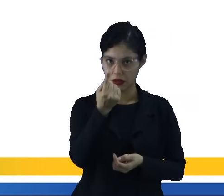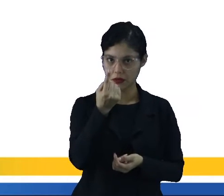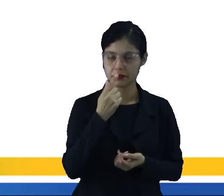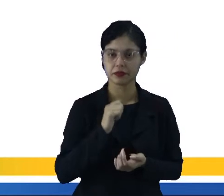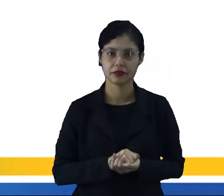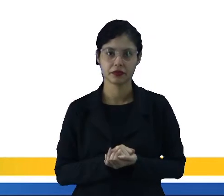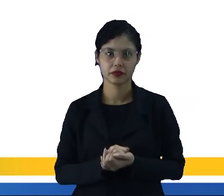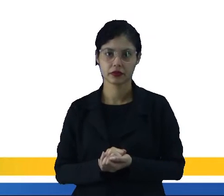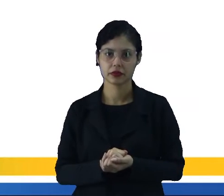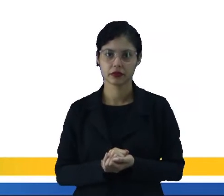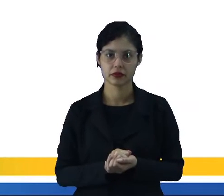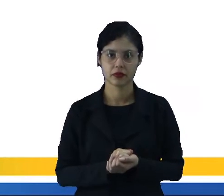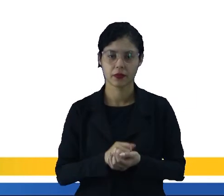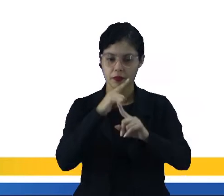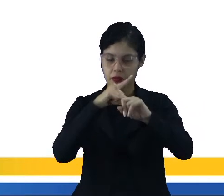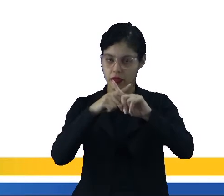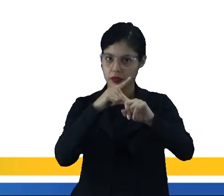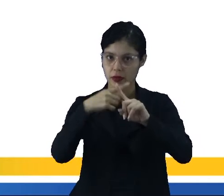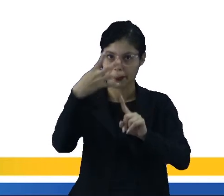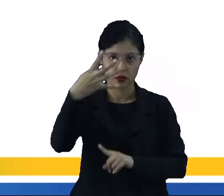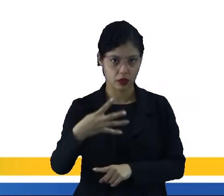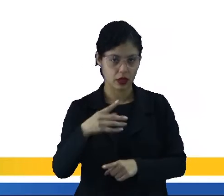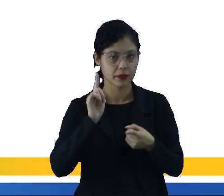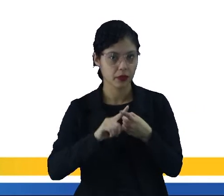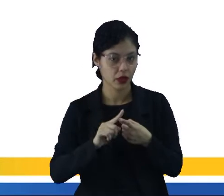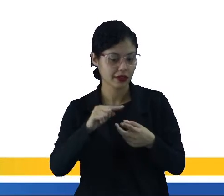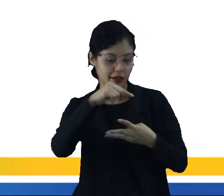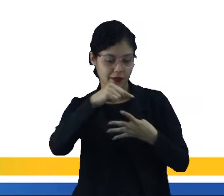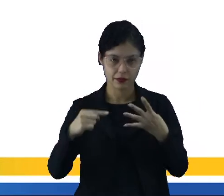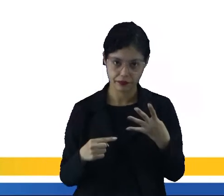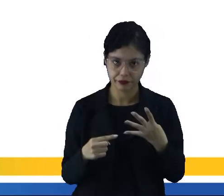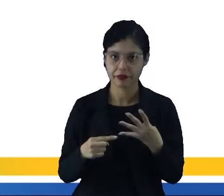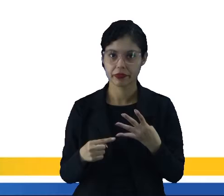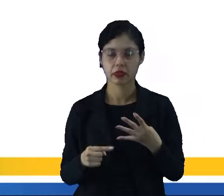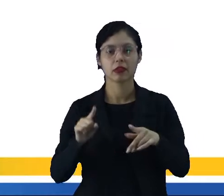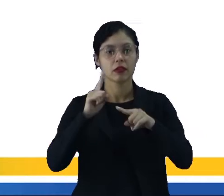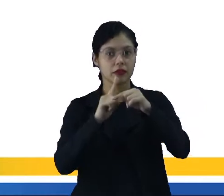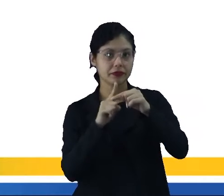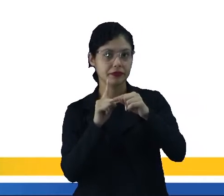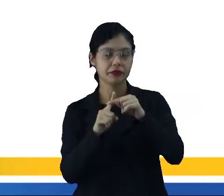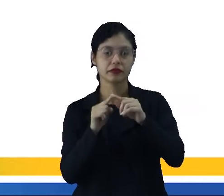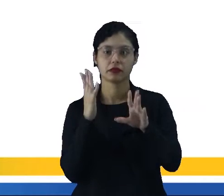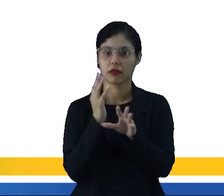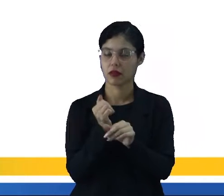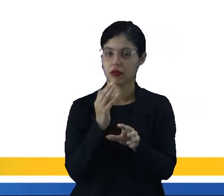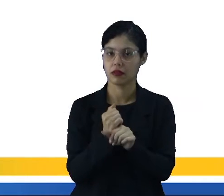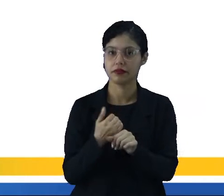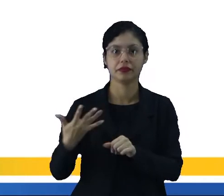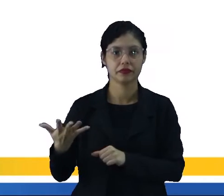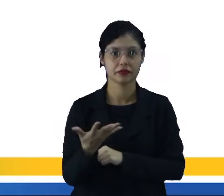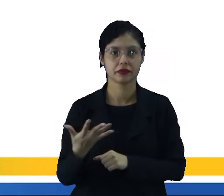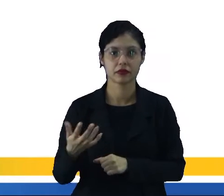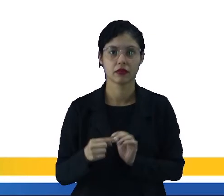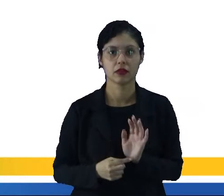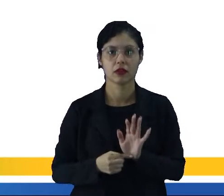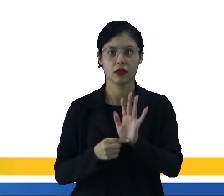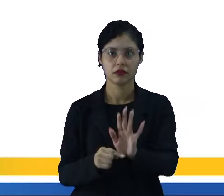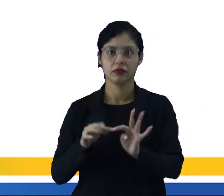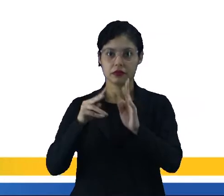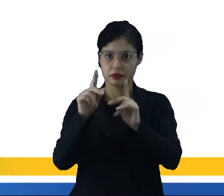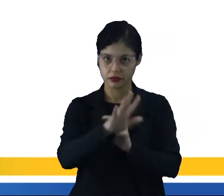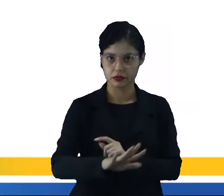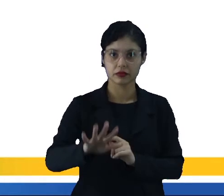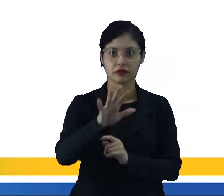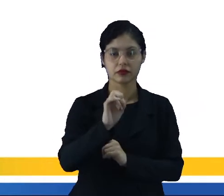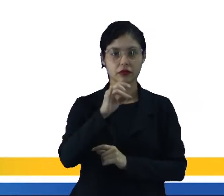lateral multiplica por 4 porque tem quatro lados mas a área da base vai me dar a área total